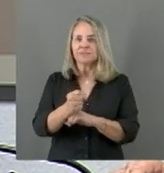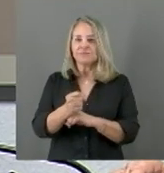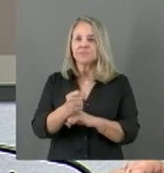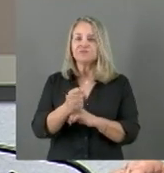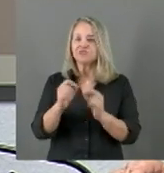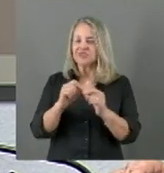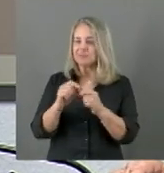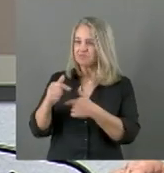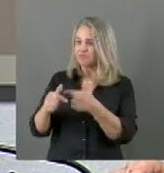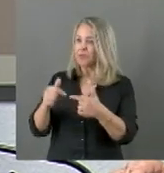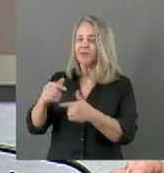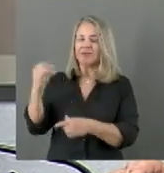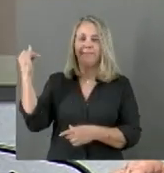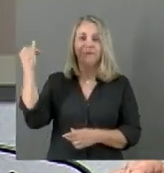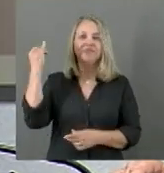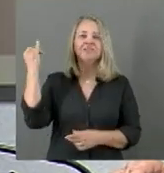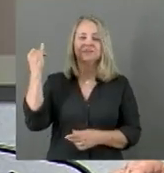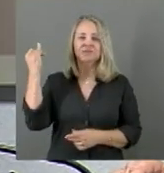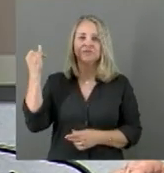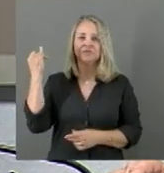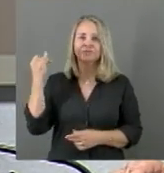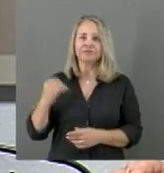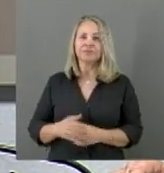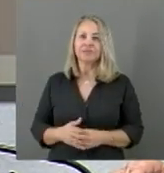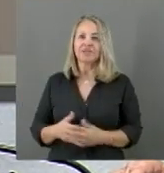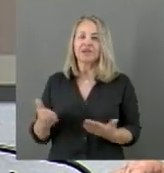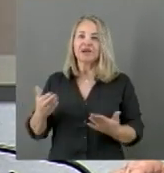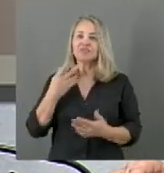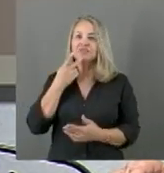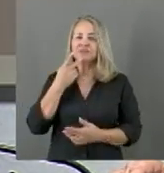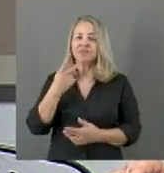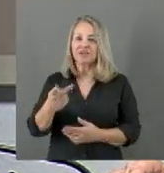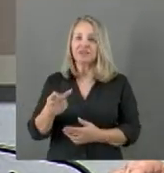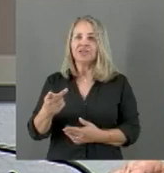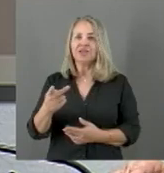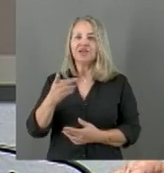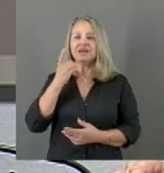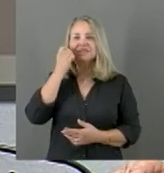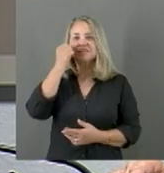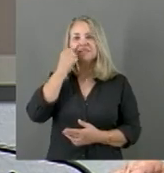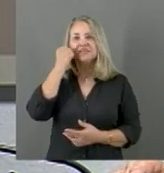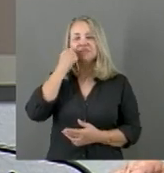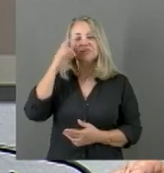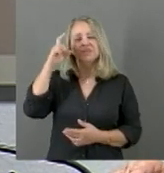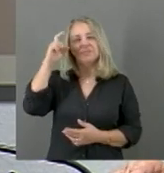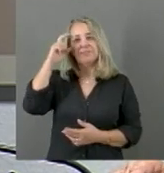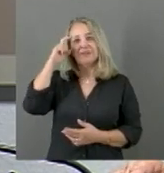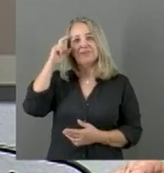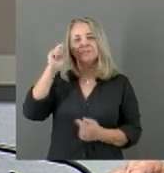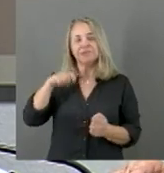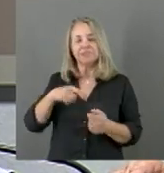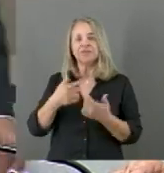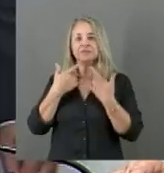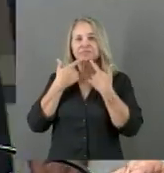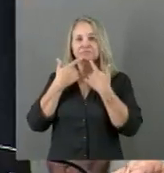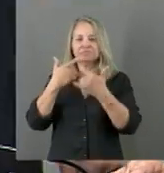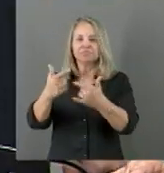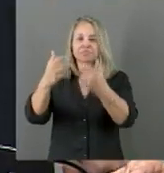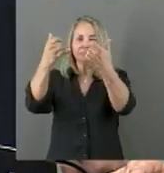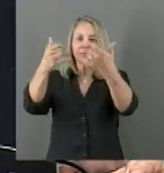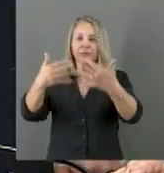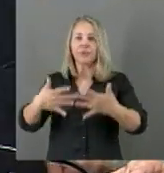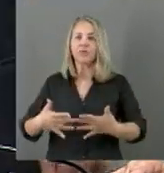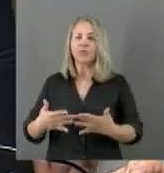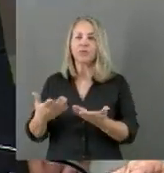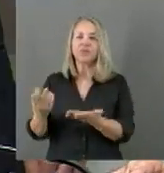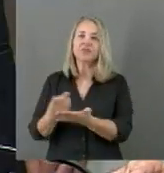papel importante. Eu vou dar a palavra à senadora Damares para que ela possa nos transmitir as